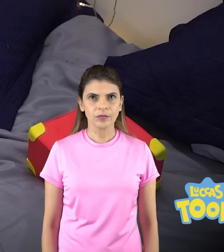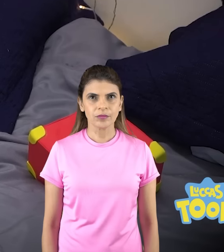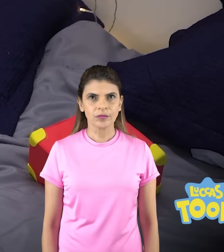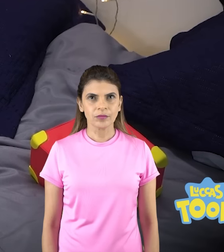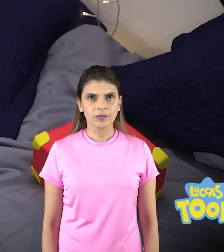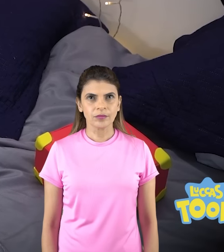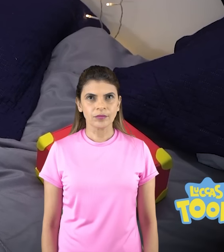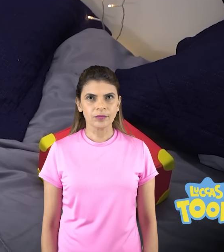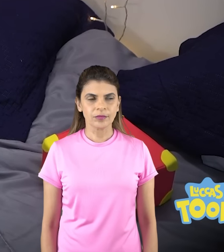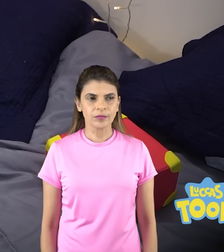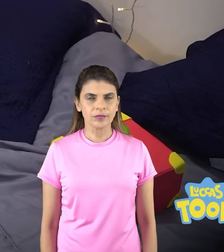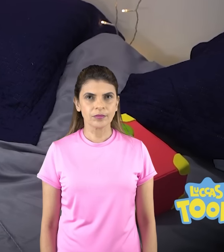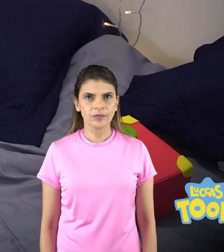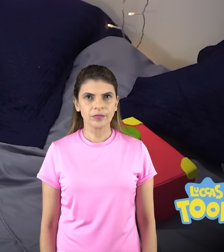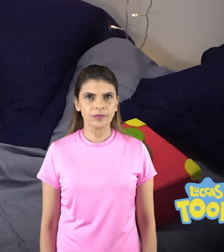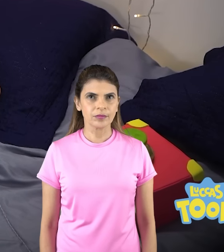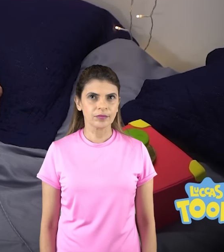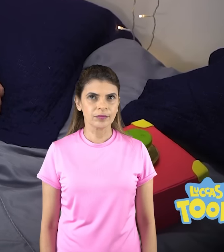Oh, no!